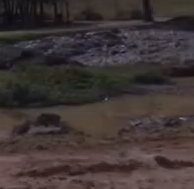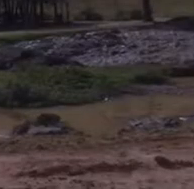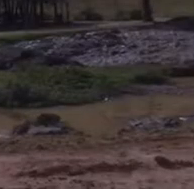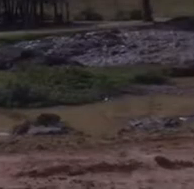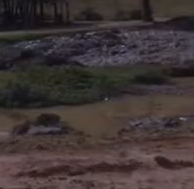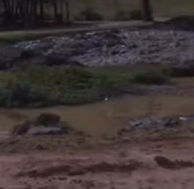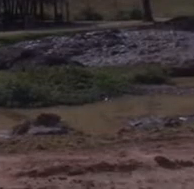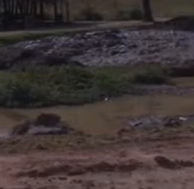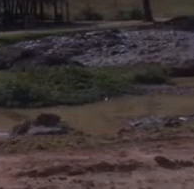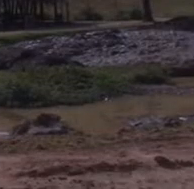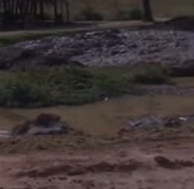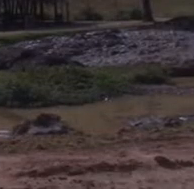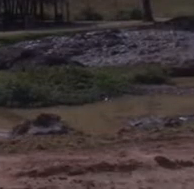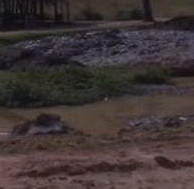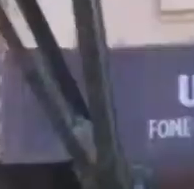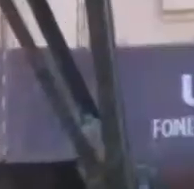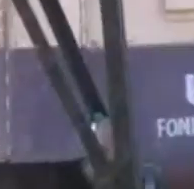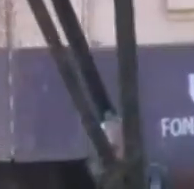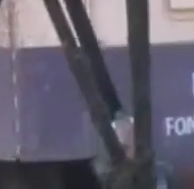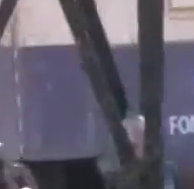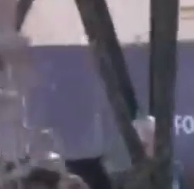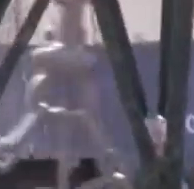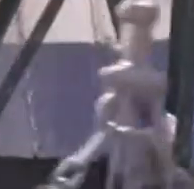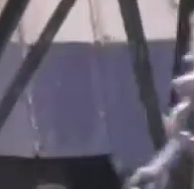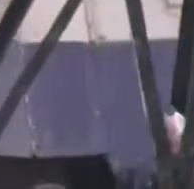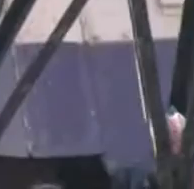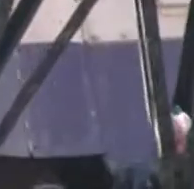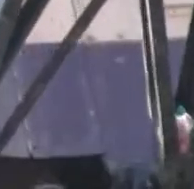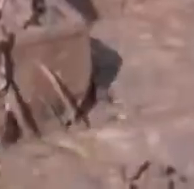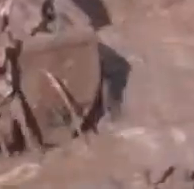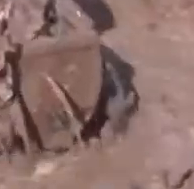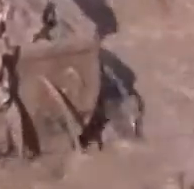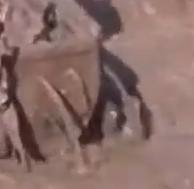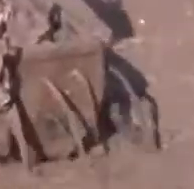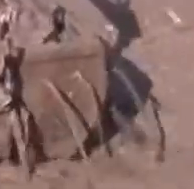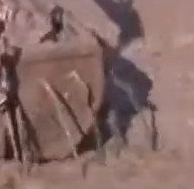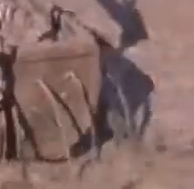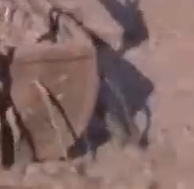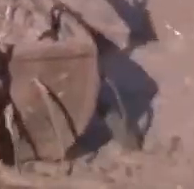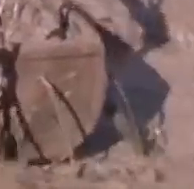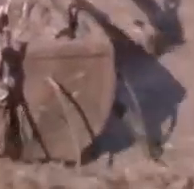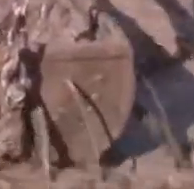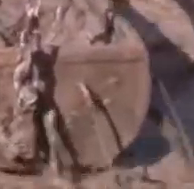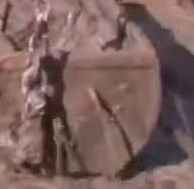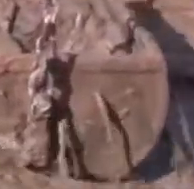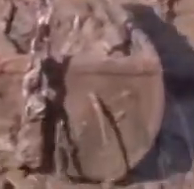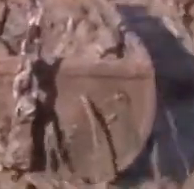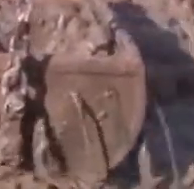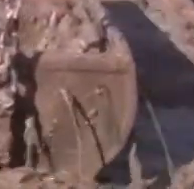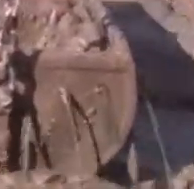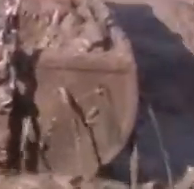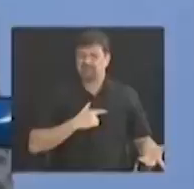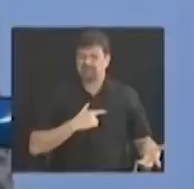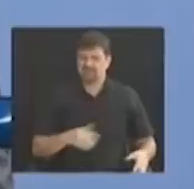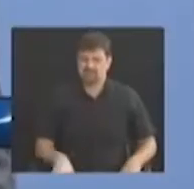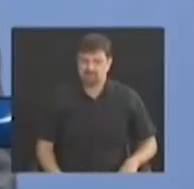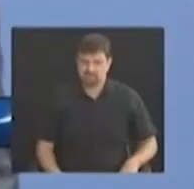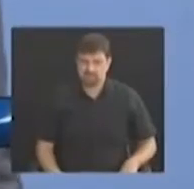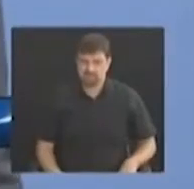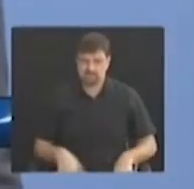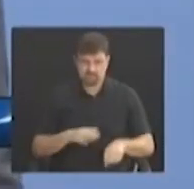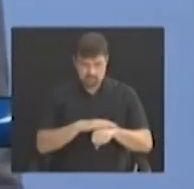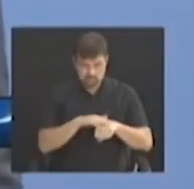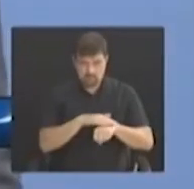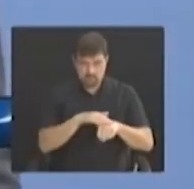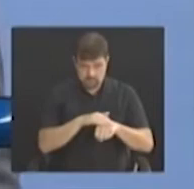de uma indicação e de diálogo com a Secretaria de Serviços Públicos, o vereador conseguiu a manutenção do parque. Eu